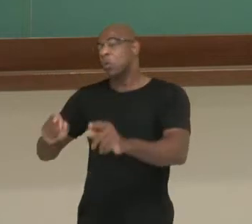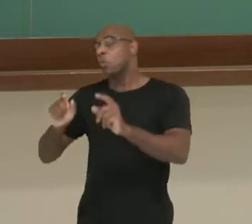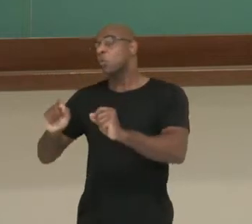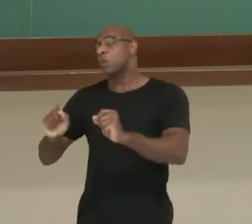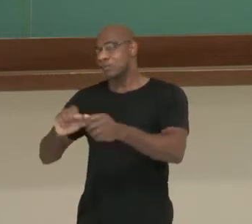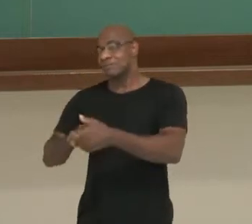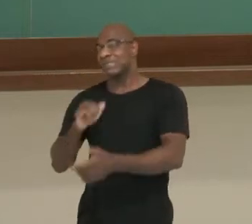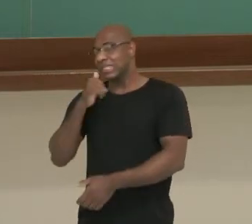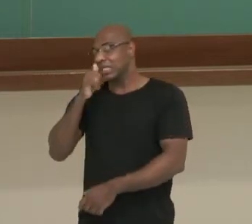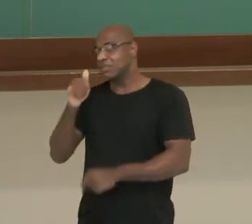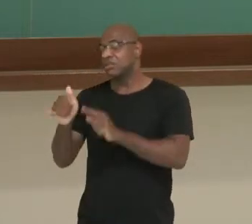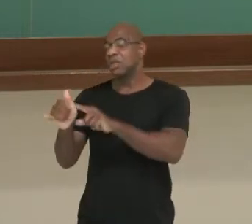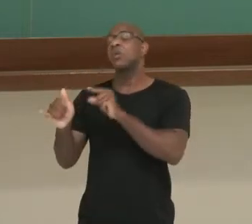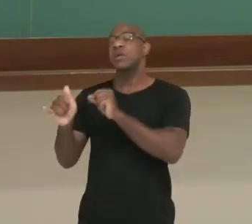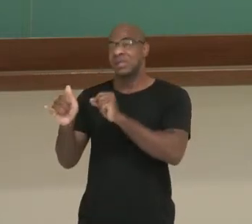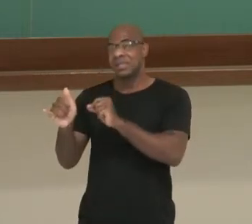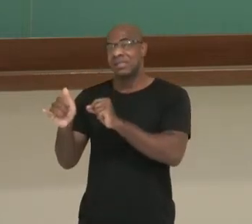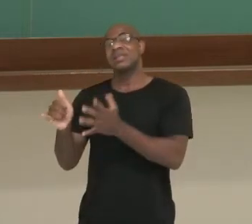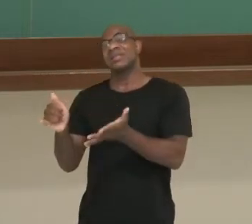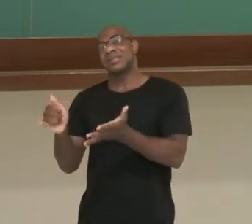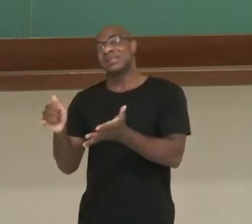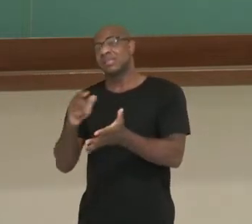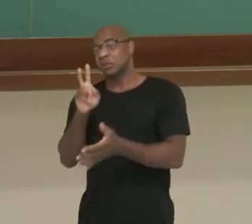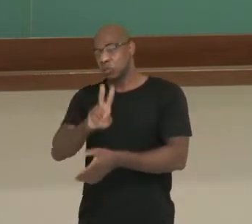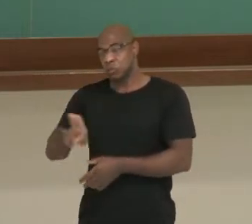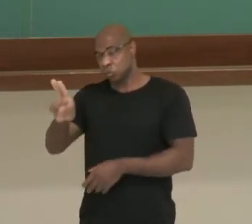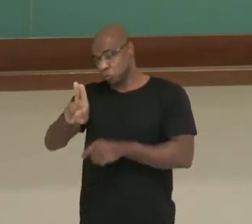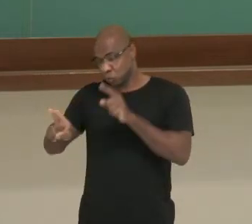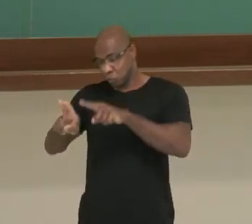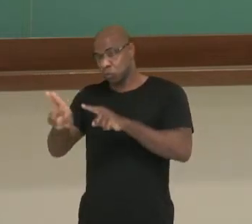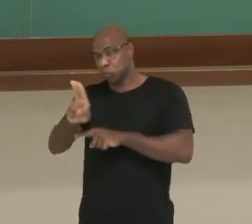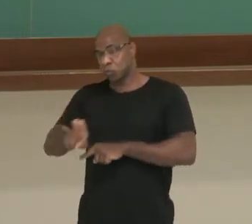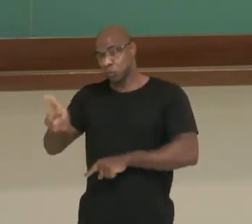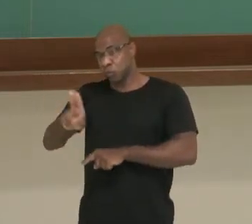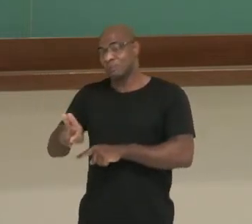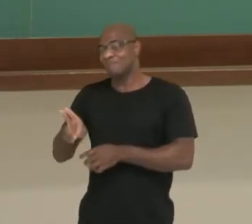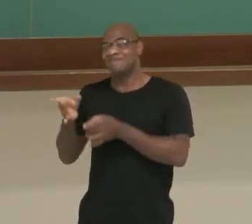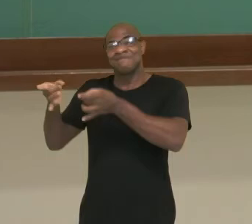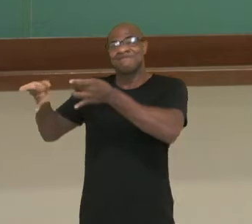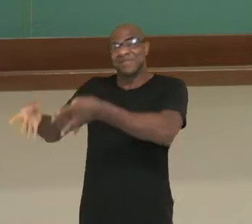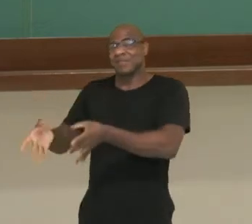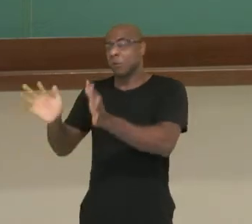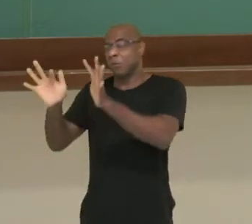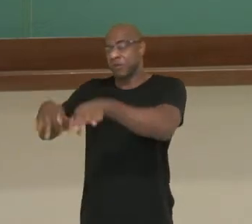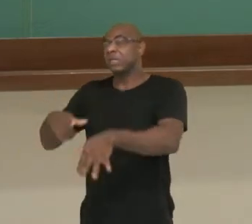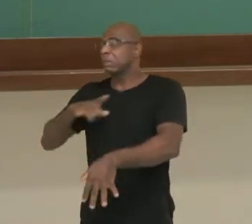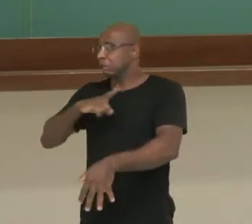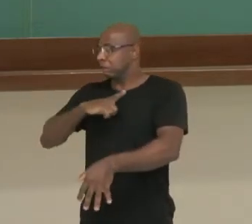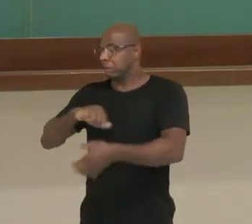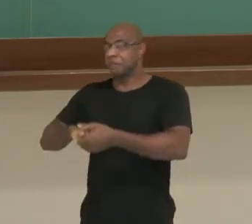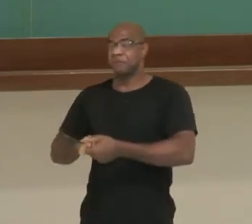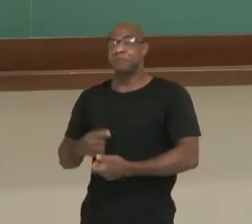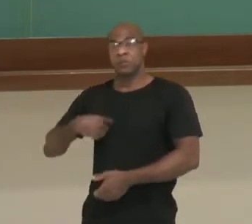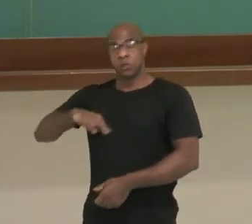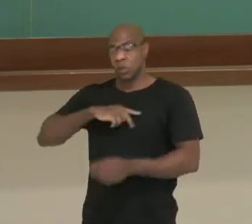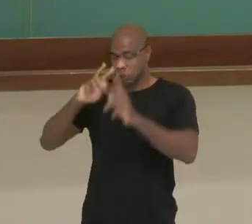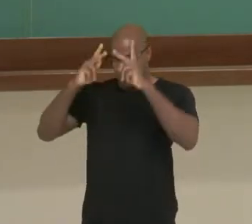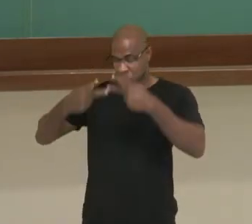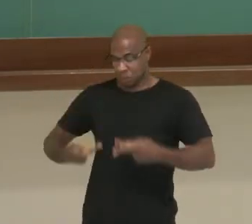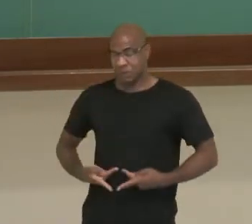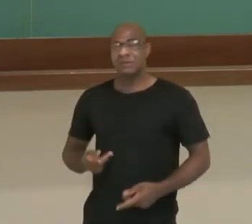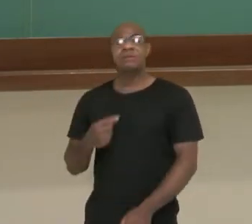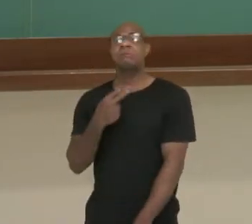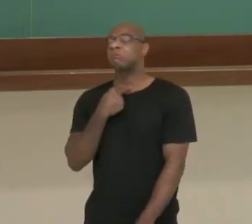daquelas fontes de energia que, ao serem utilizadas pelo ser humano, elas vão se esgotar. E nós, seres humanos, não podemos